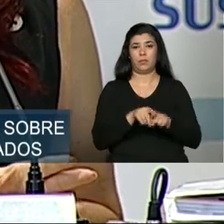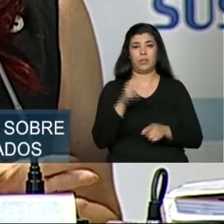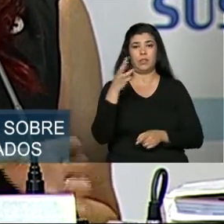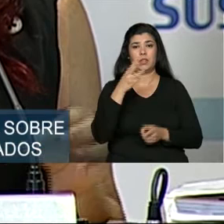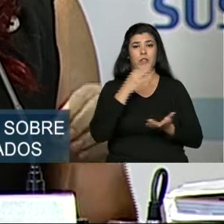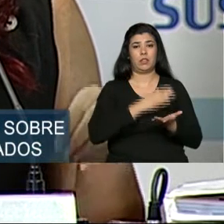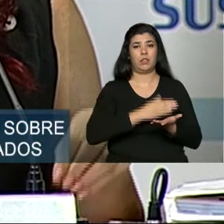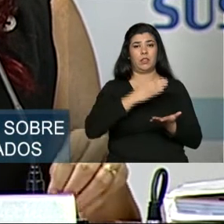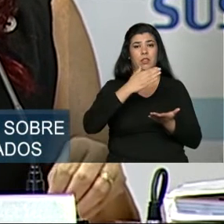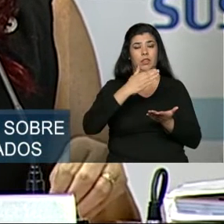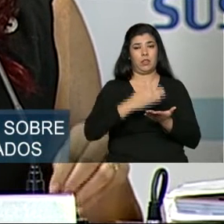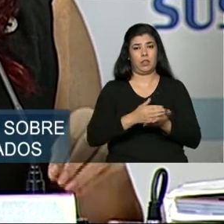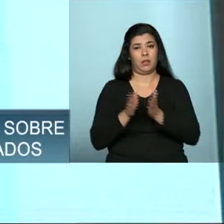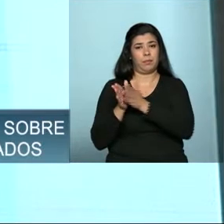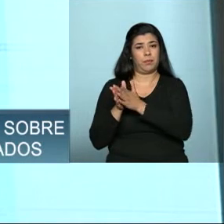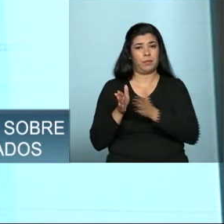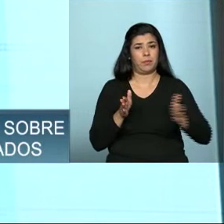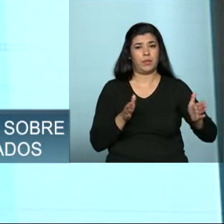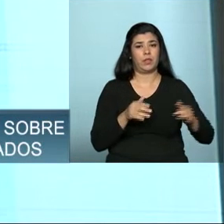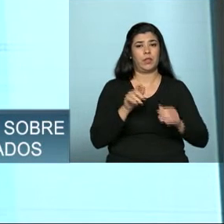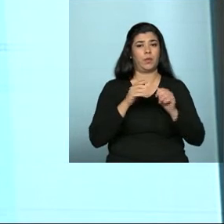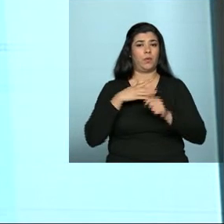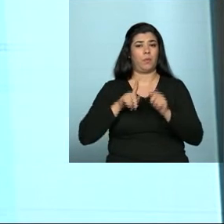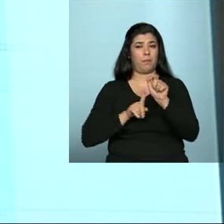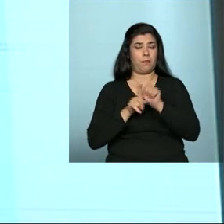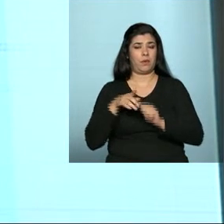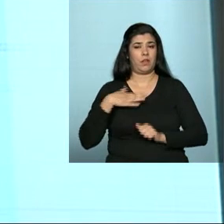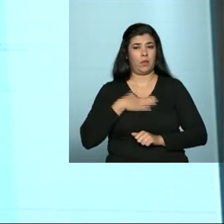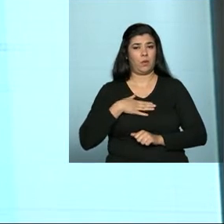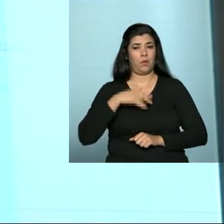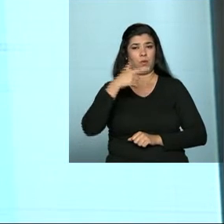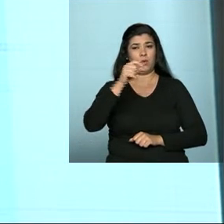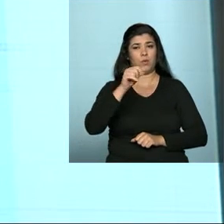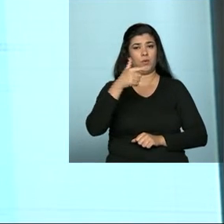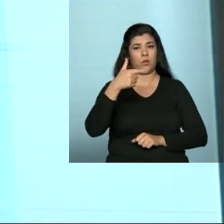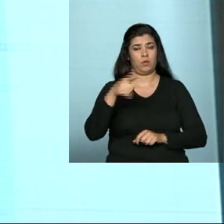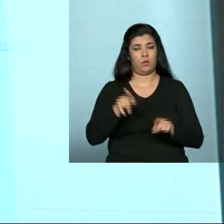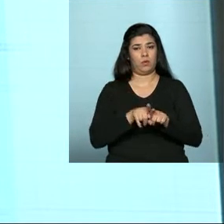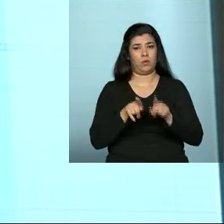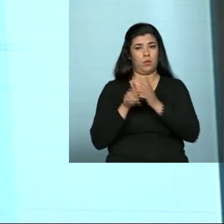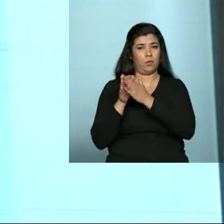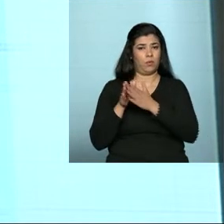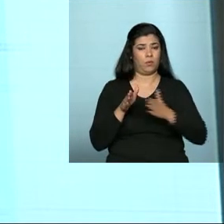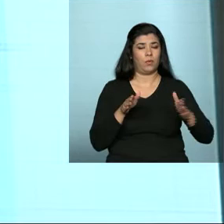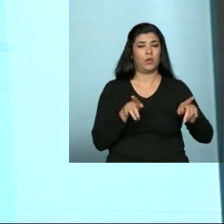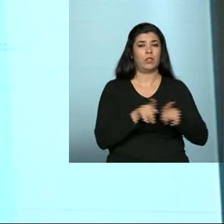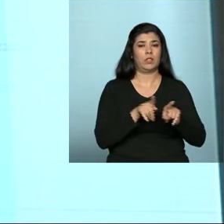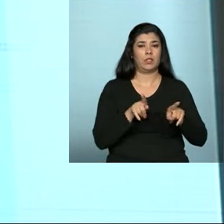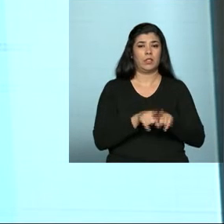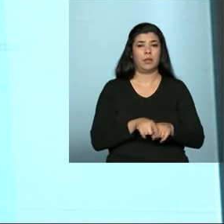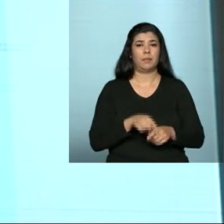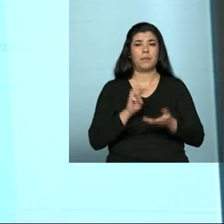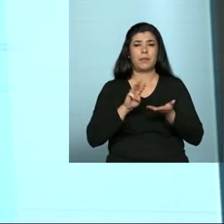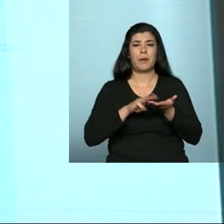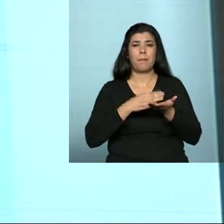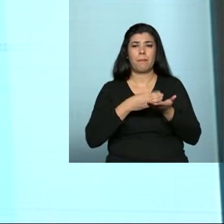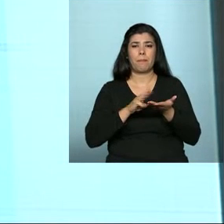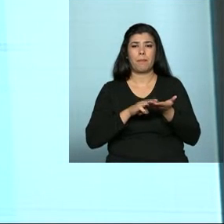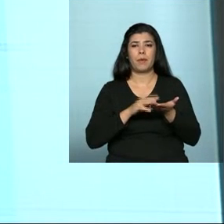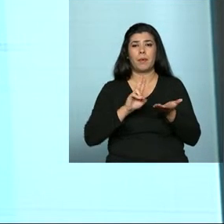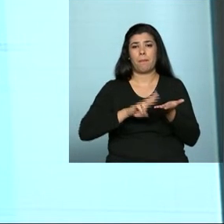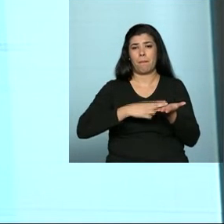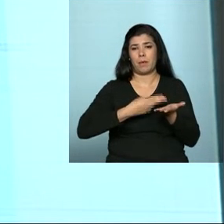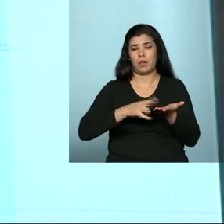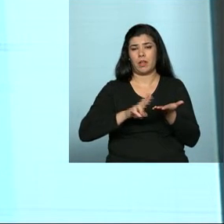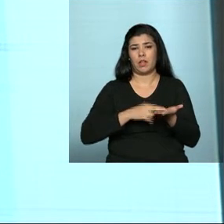de 2012, para margarinas, cereais, caldos, temperos. E também há um outro, que